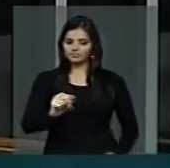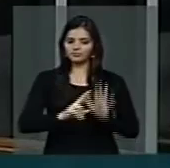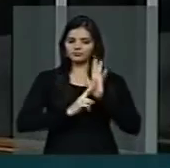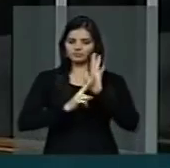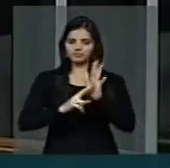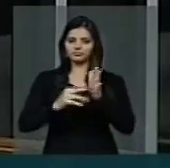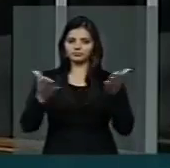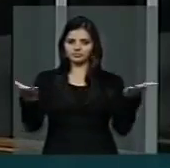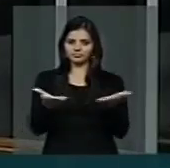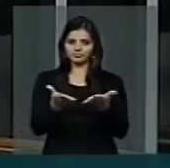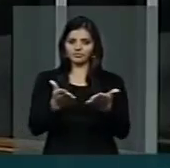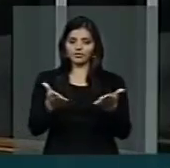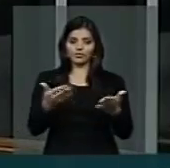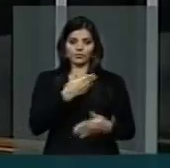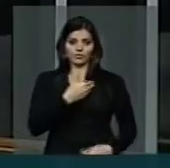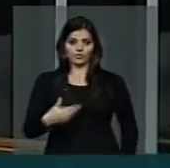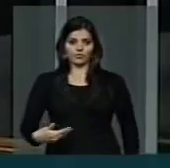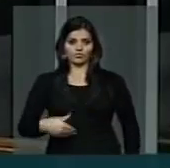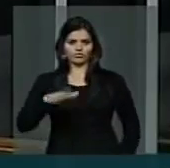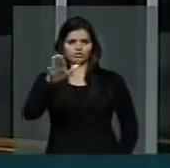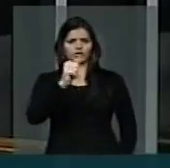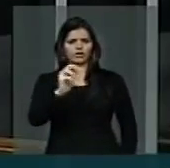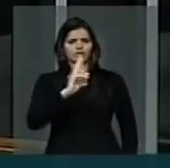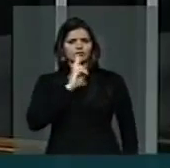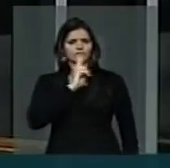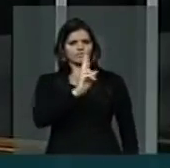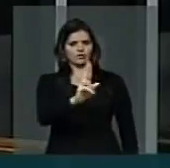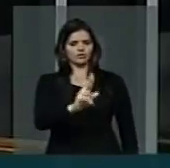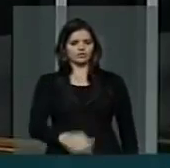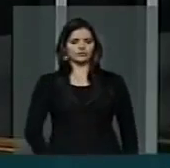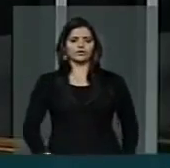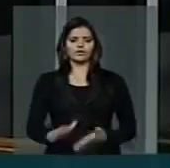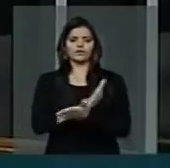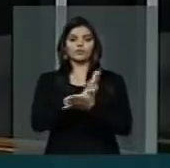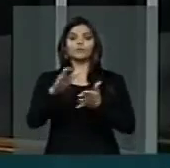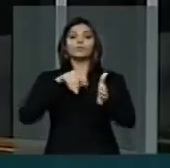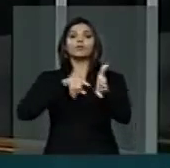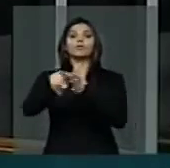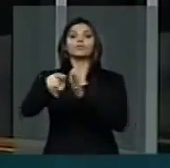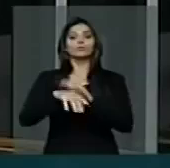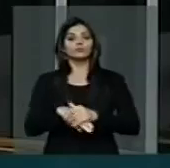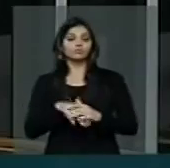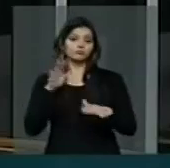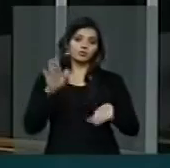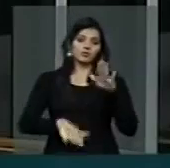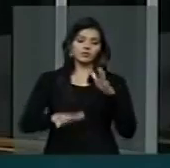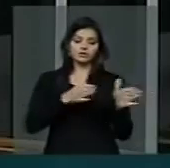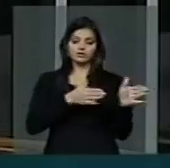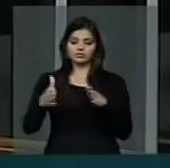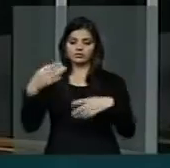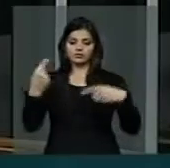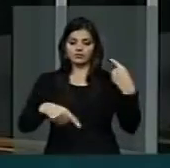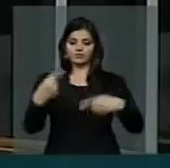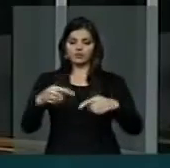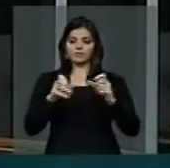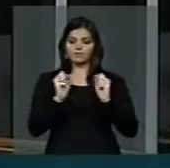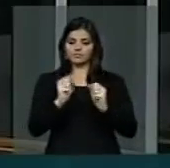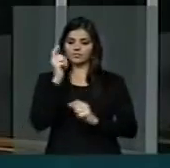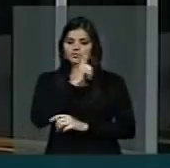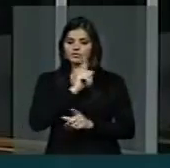representada, o poder público é chamado a dar respostas. Farei aqui algumas perguntas, que talvez ao longo do nosso debate